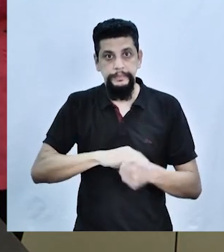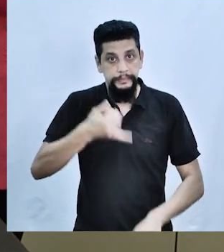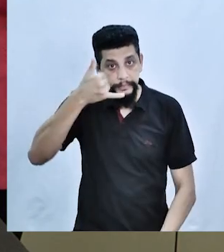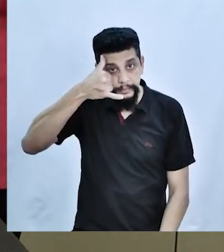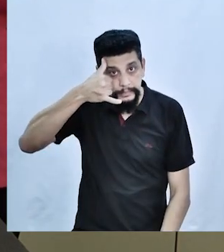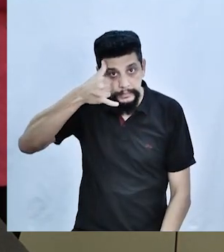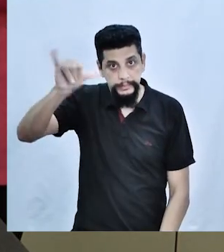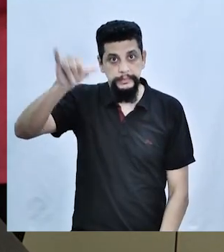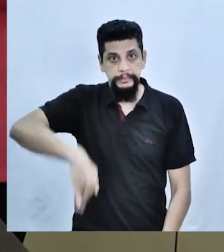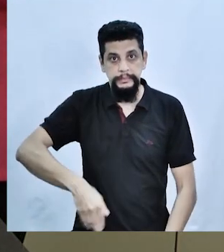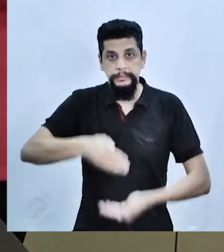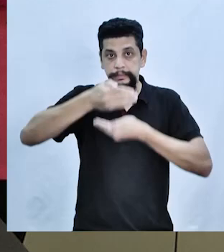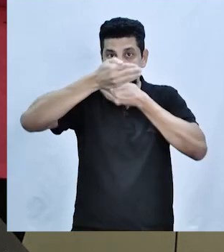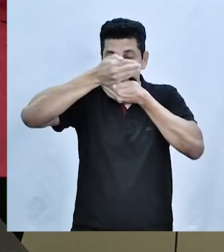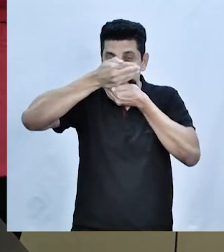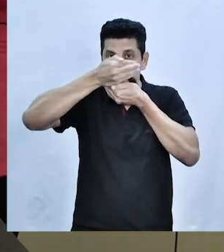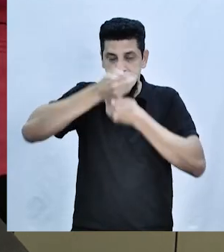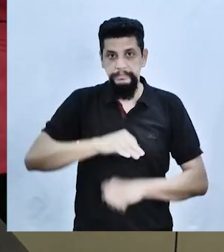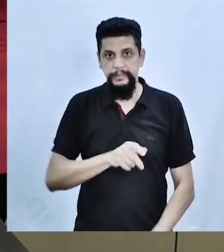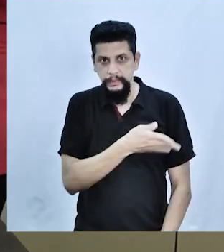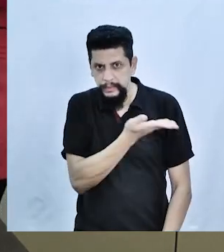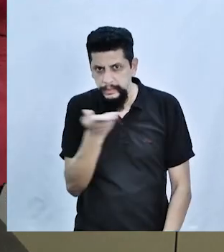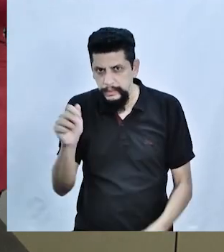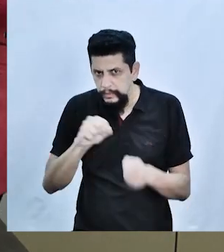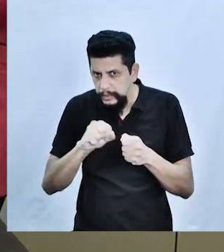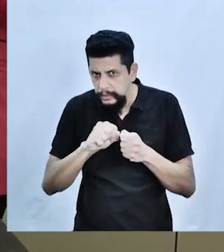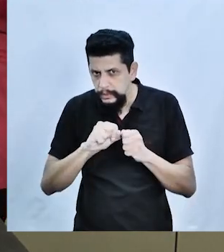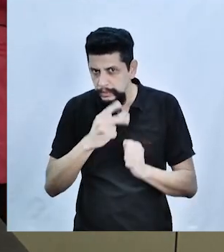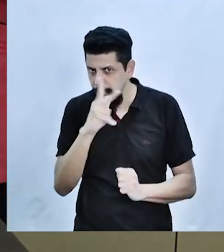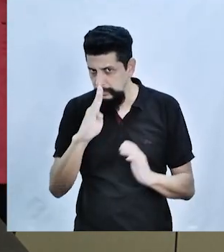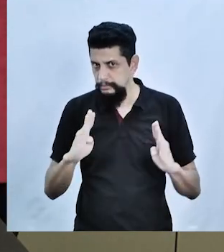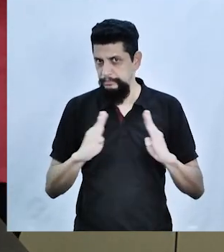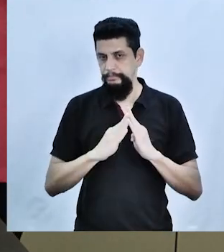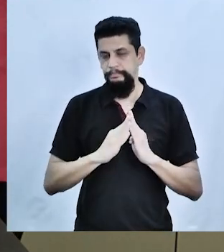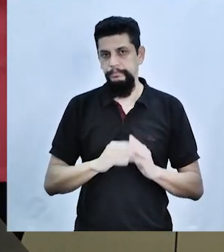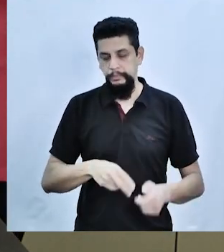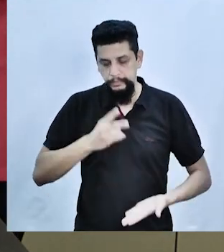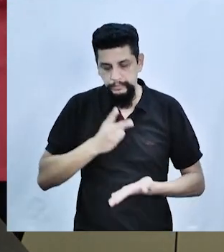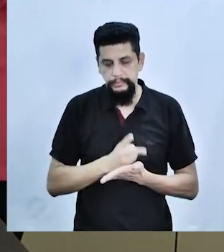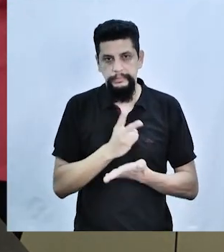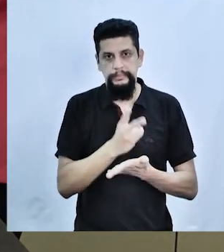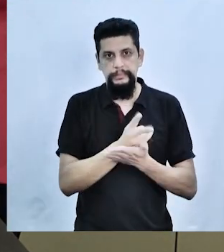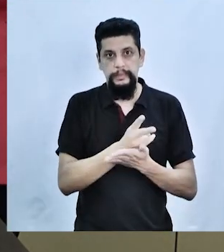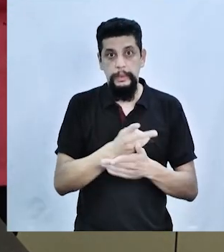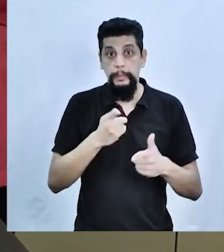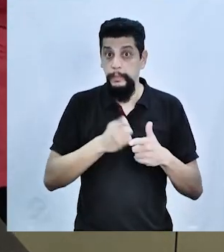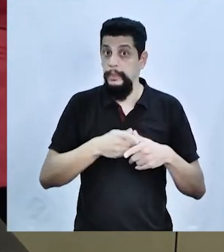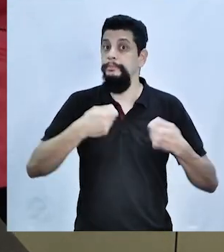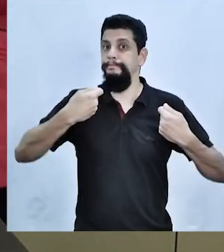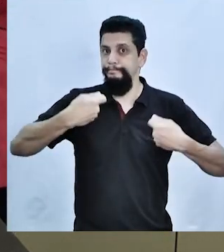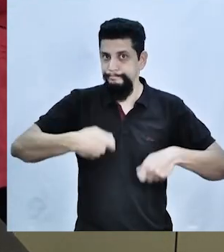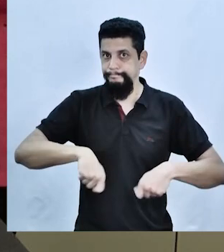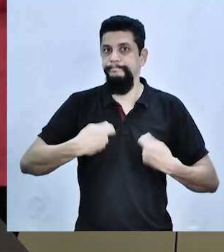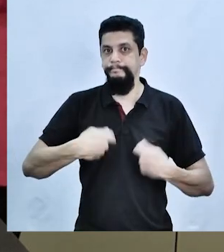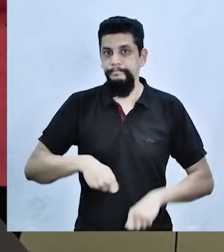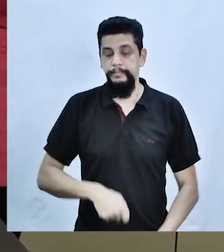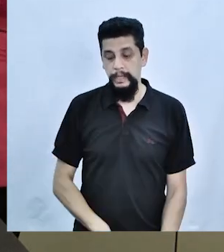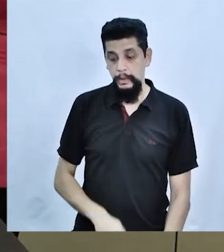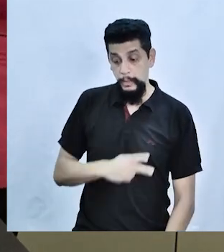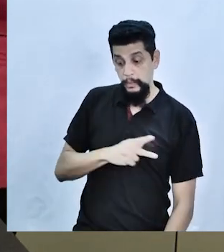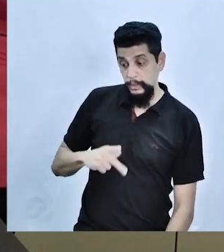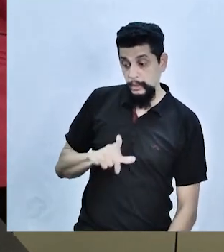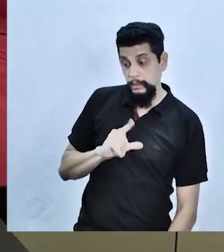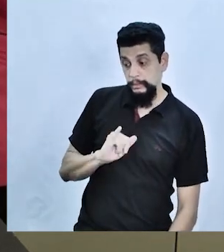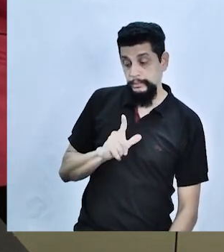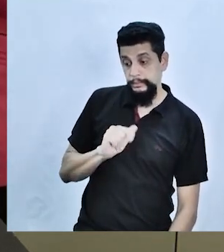e evitar de colocar as mãos no rosto. Estão fazendo tudo isso aí? Continua então, porque precisa. Professora